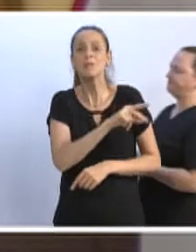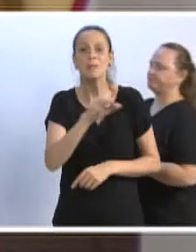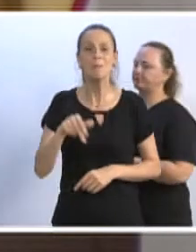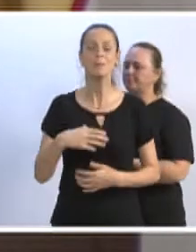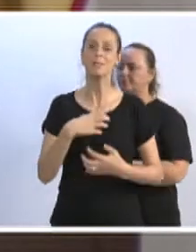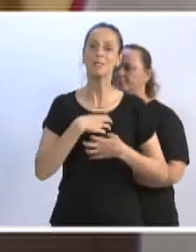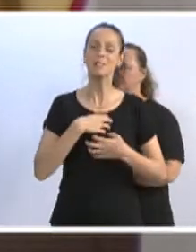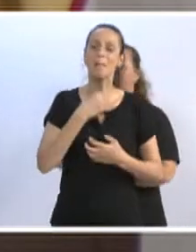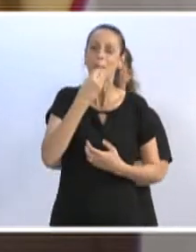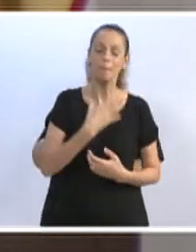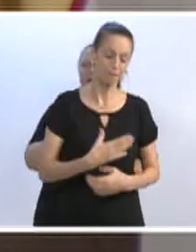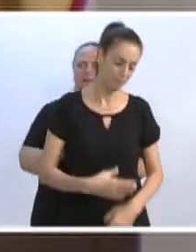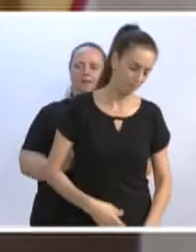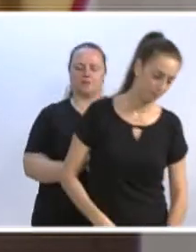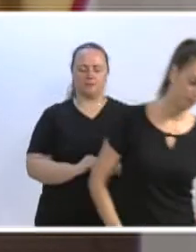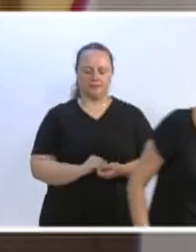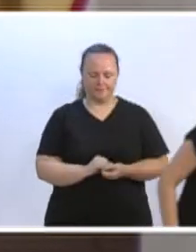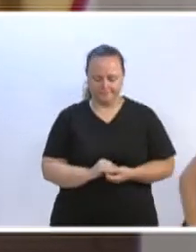machucados e feridos.